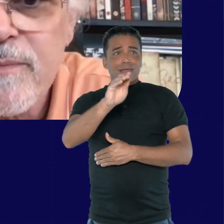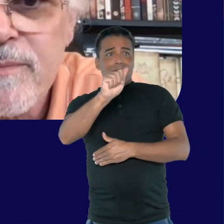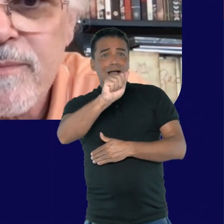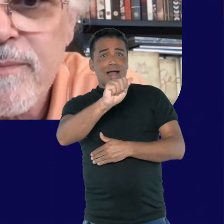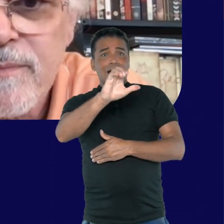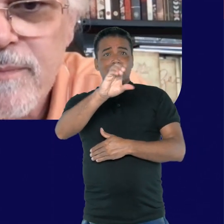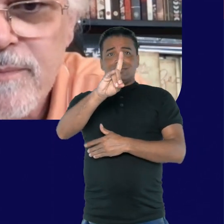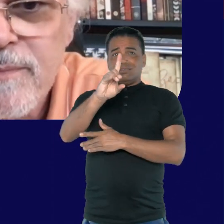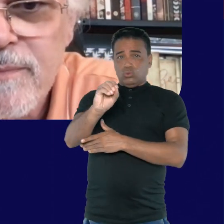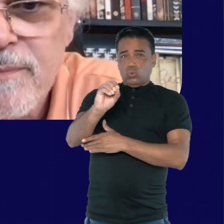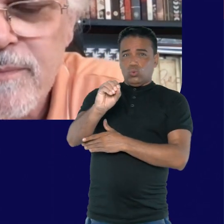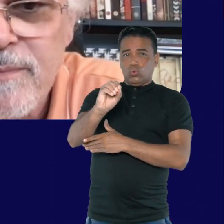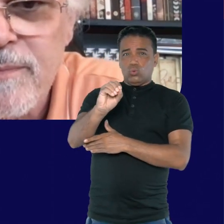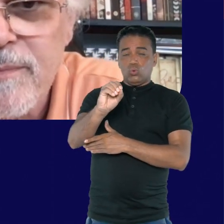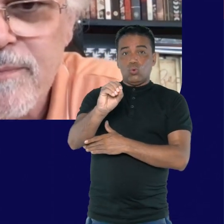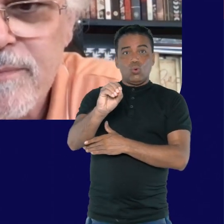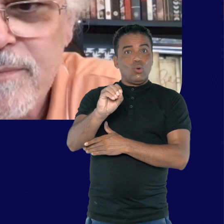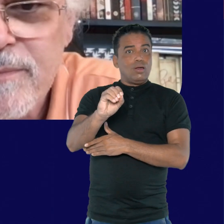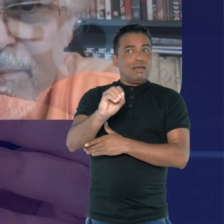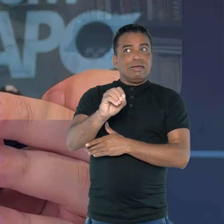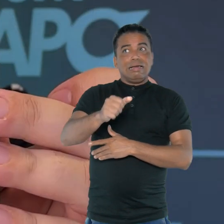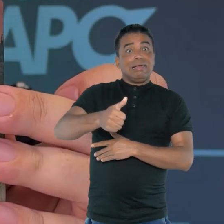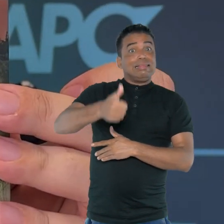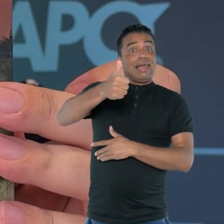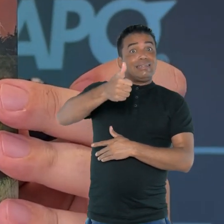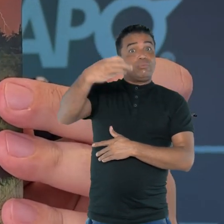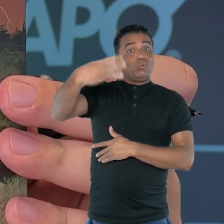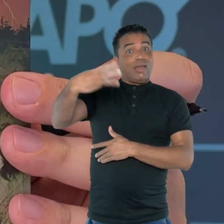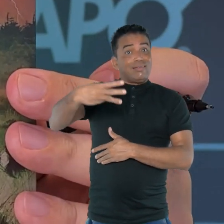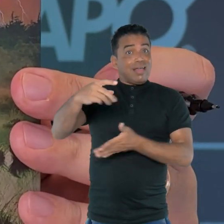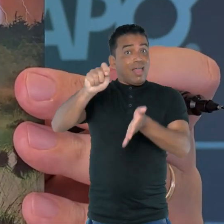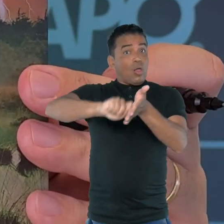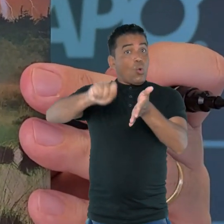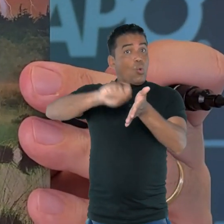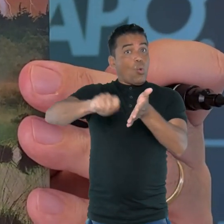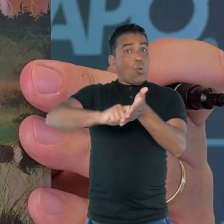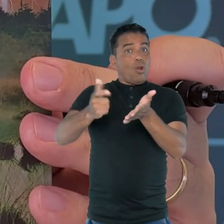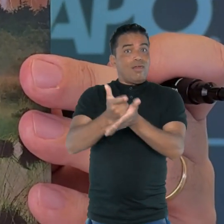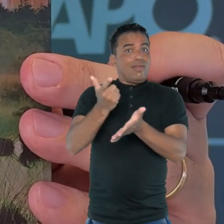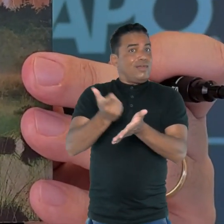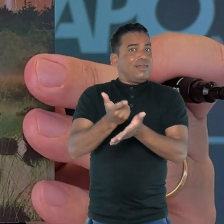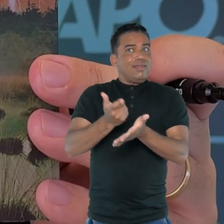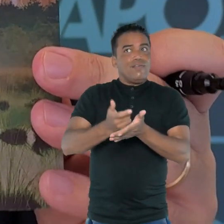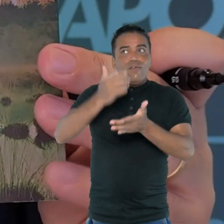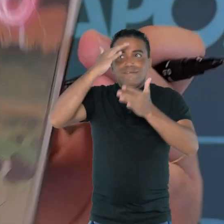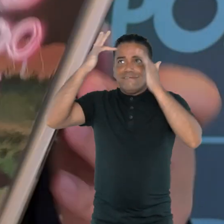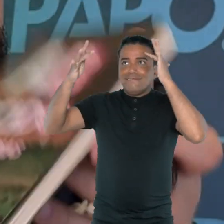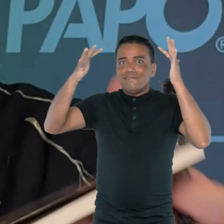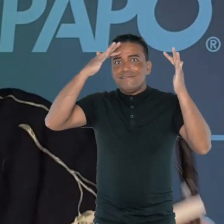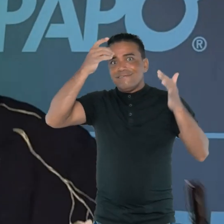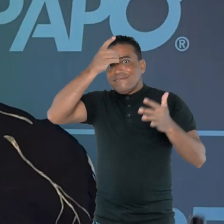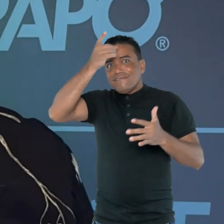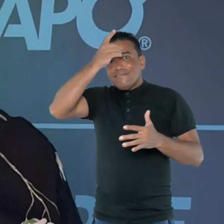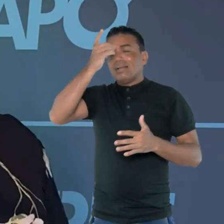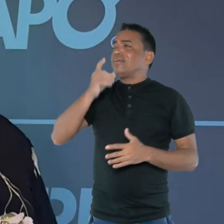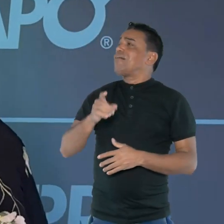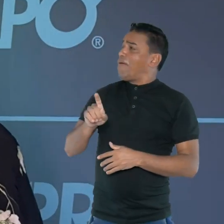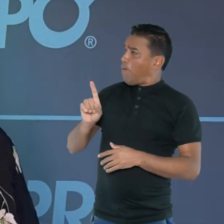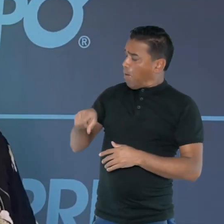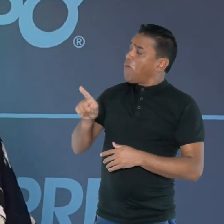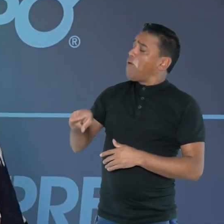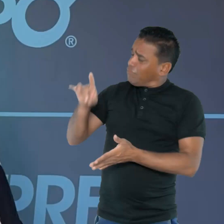Histórias. Ele é o seu 13º livro de ficção, não é isso? Isso,